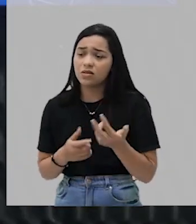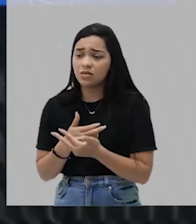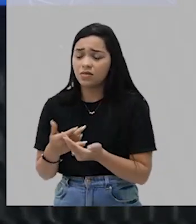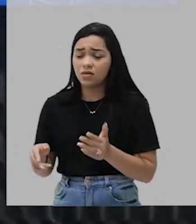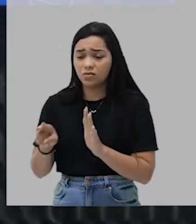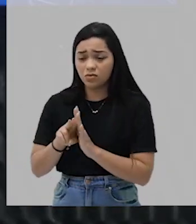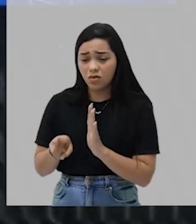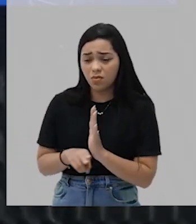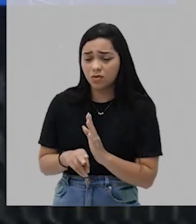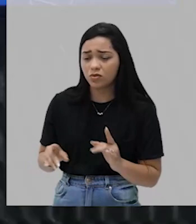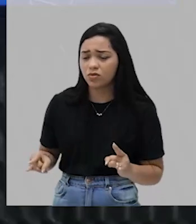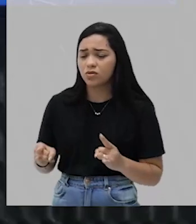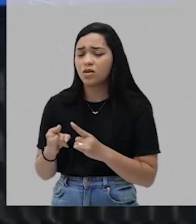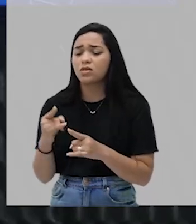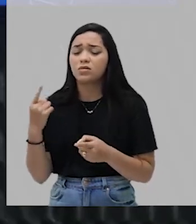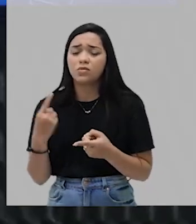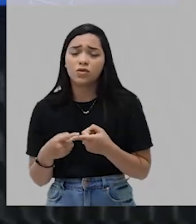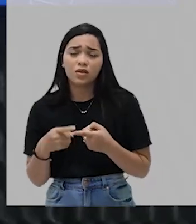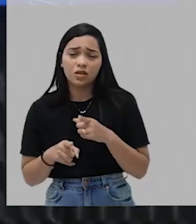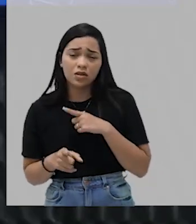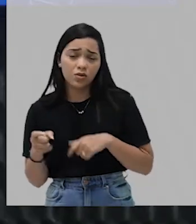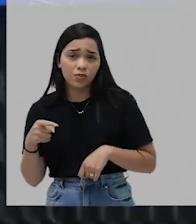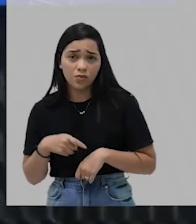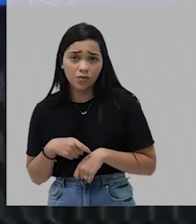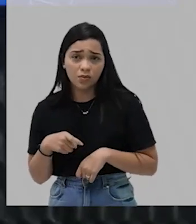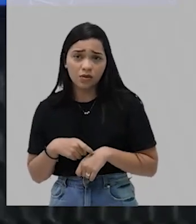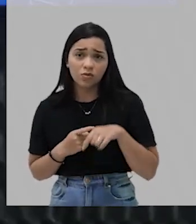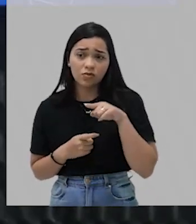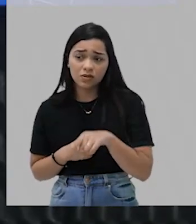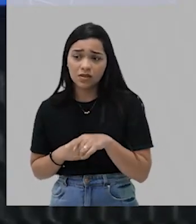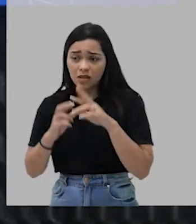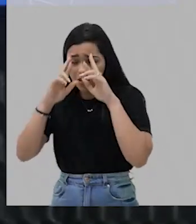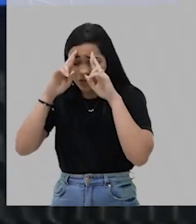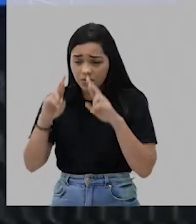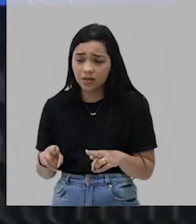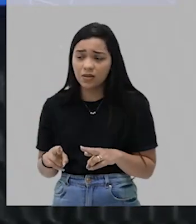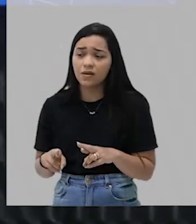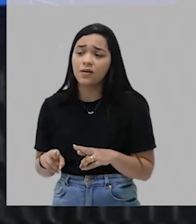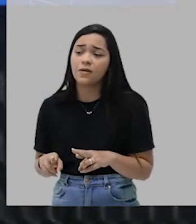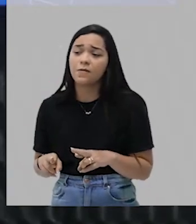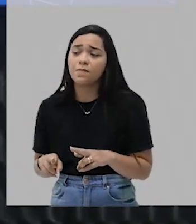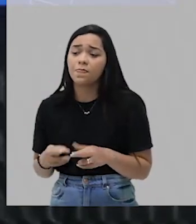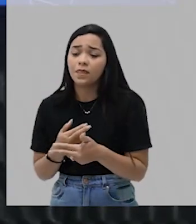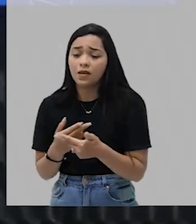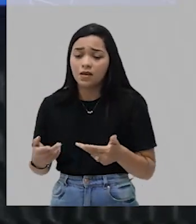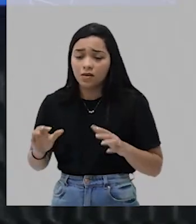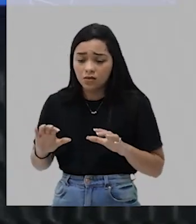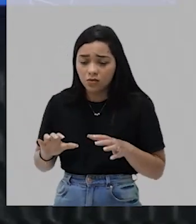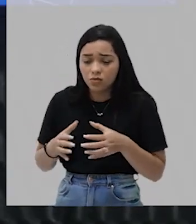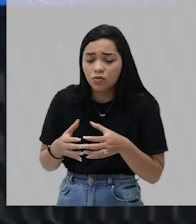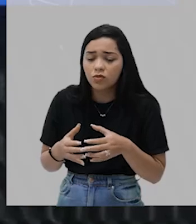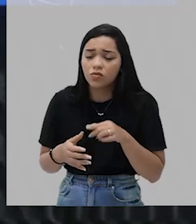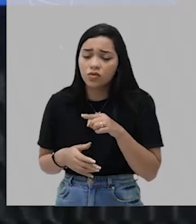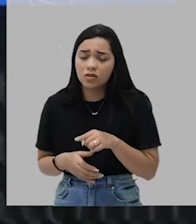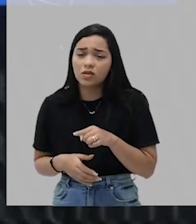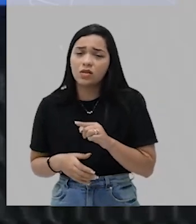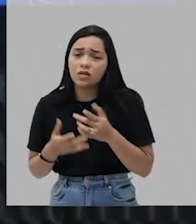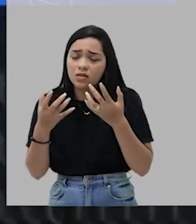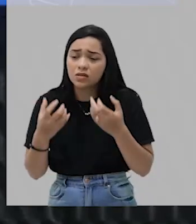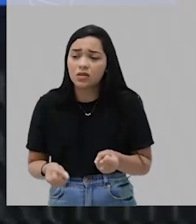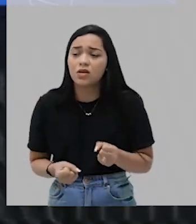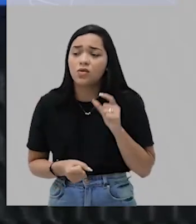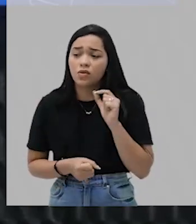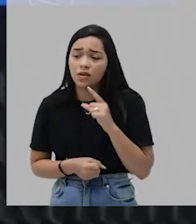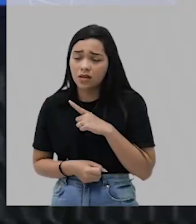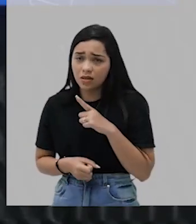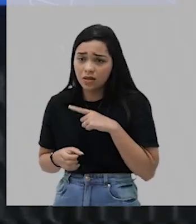normas constitucionais. Porque a partir do momento em que você respeitar essas minorias e você cumprir o que